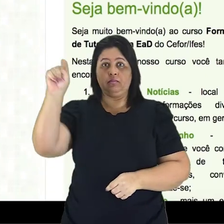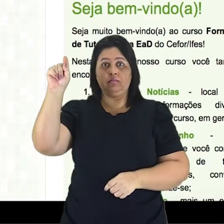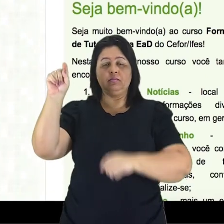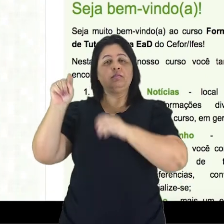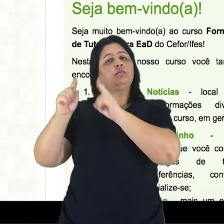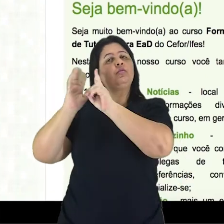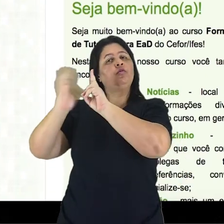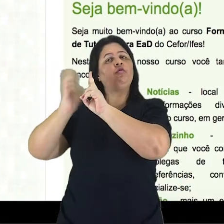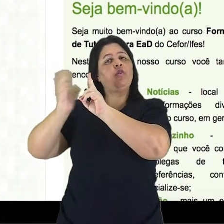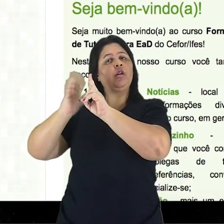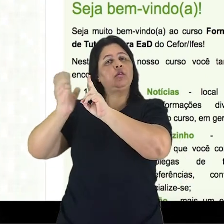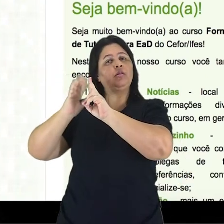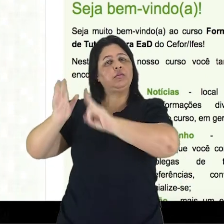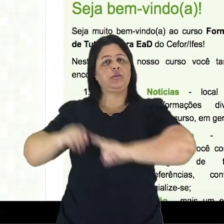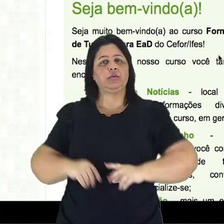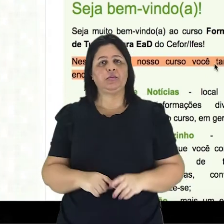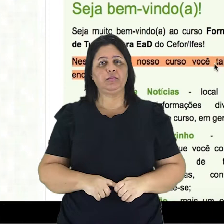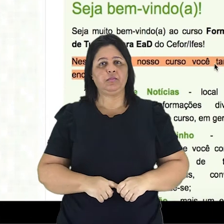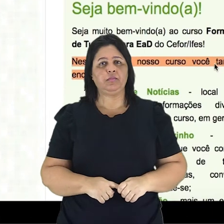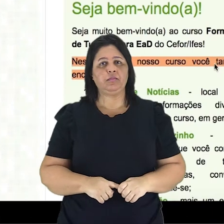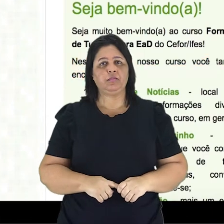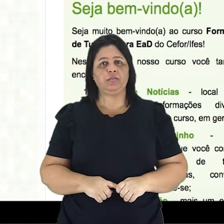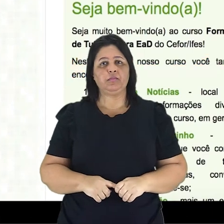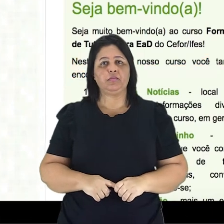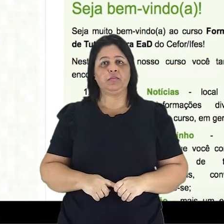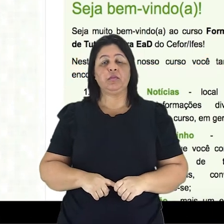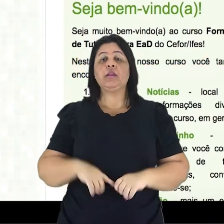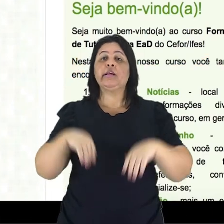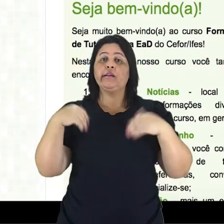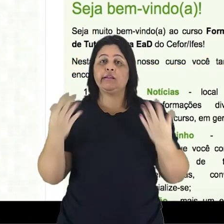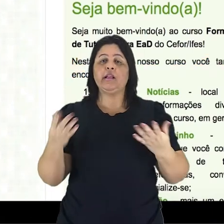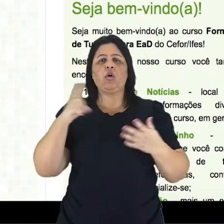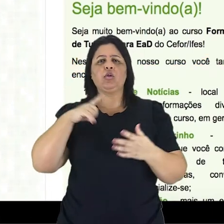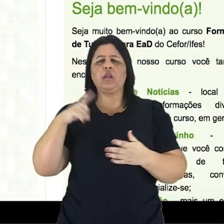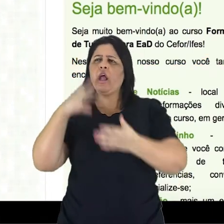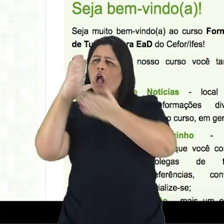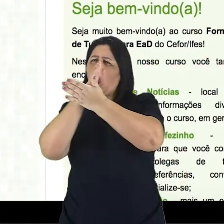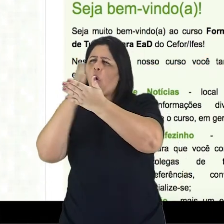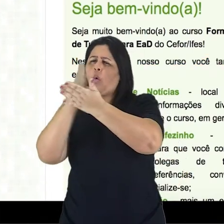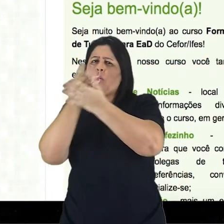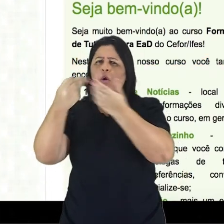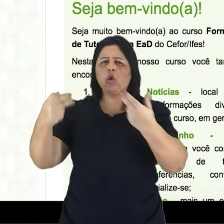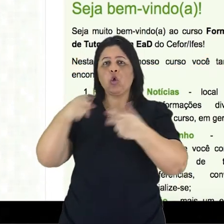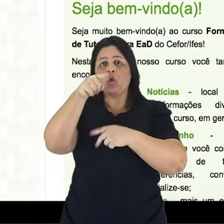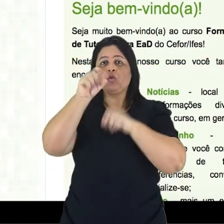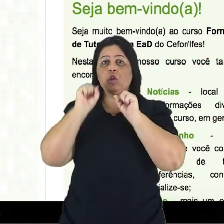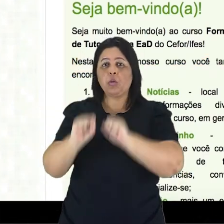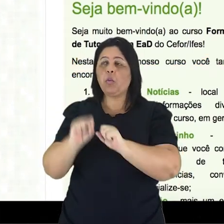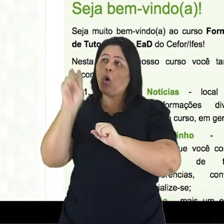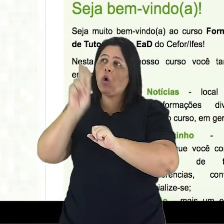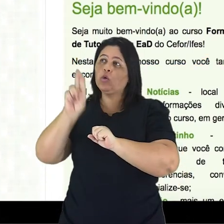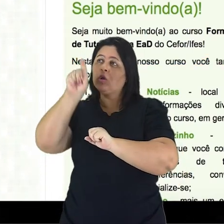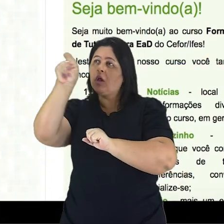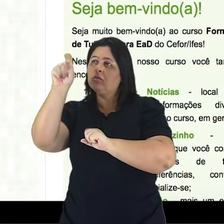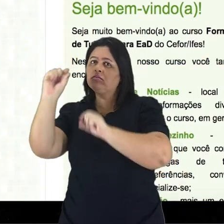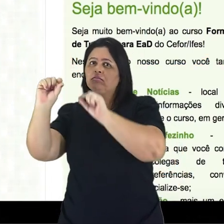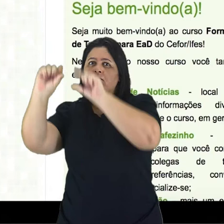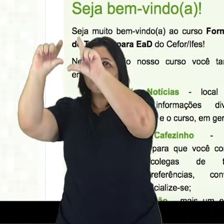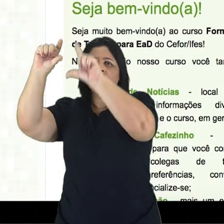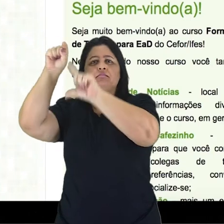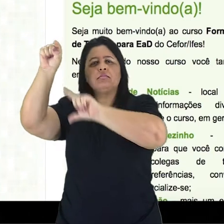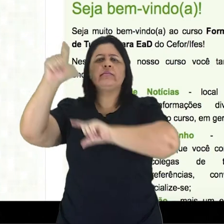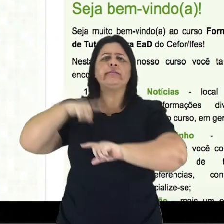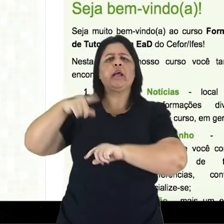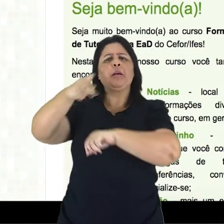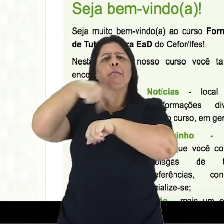clicando nele. E quando clicamos nele, existem algumas configurações